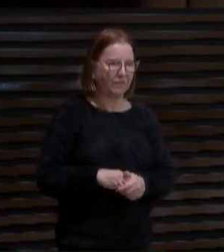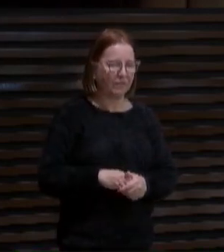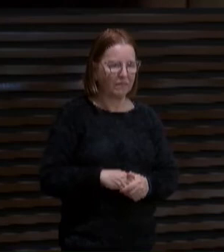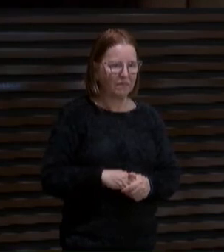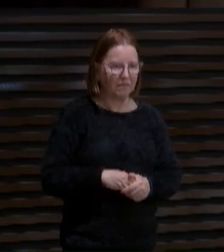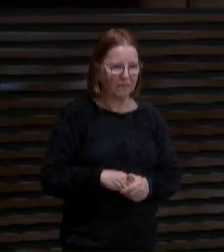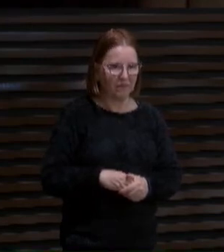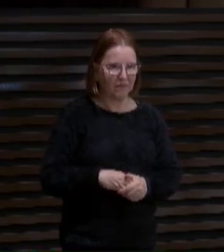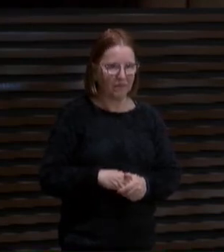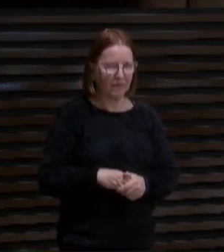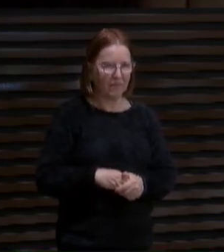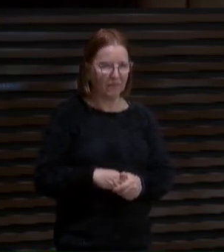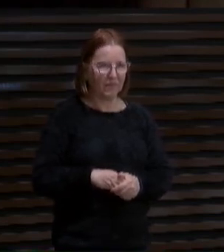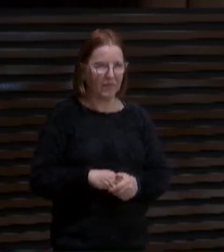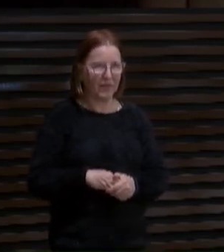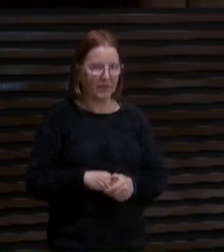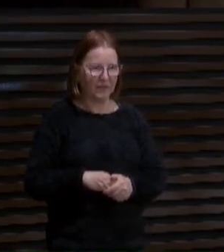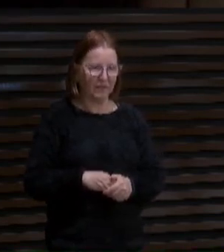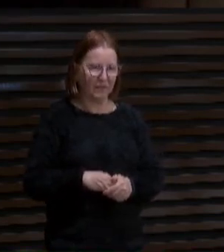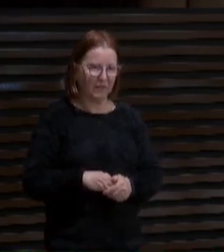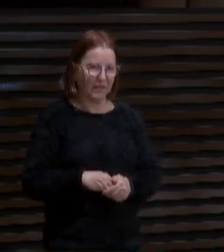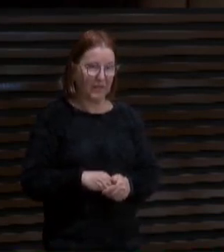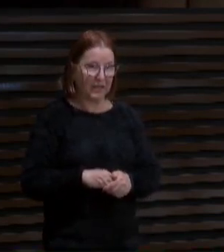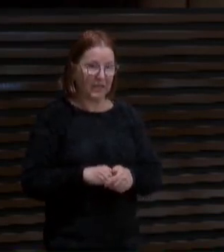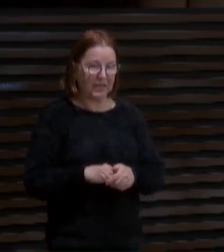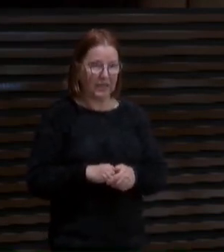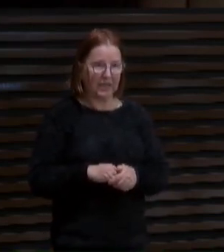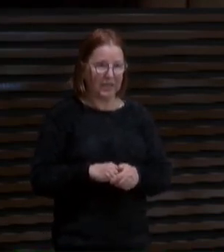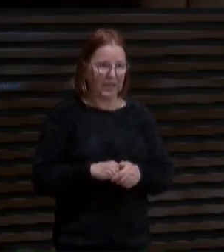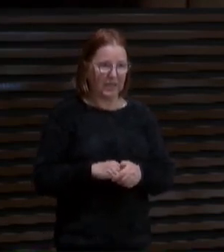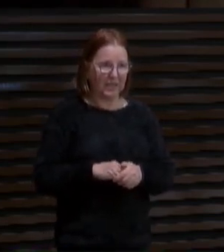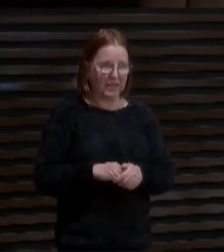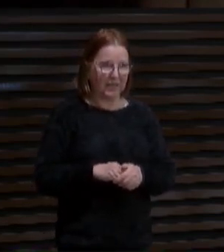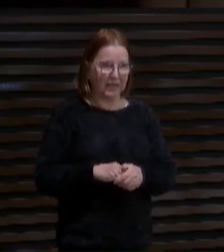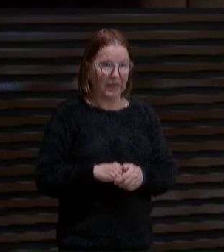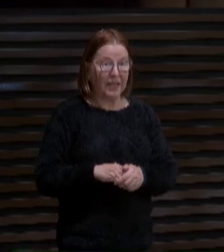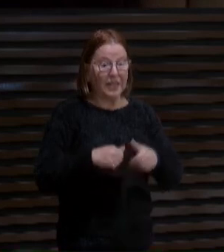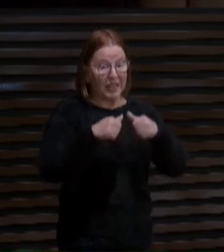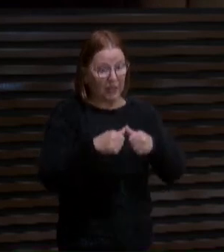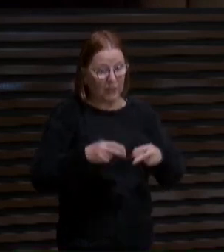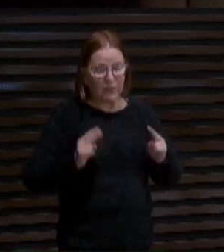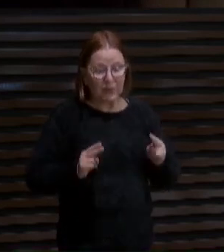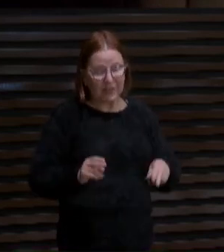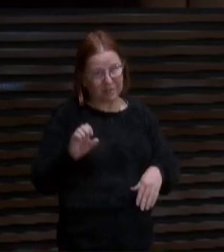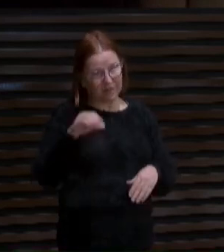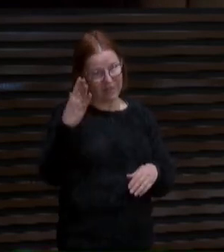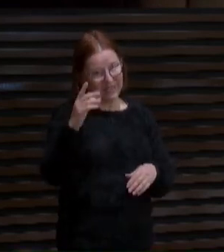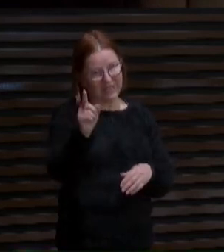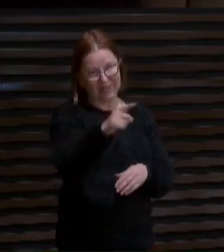resolvido se fosse nós não estaríamos no sexto estudo isso nós precisamos